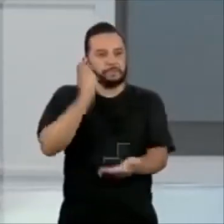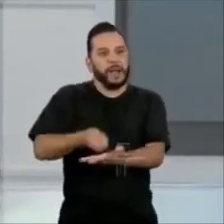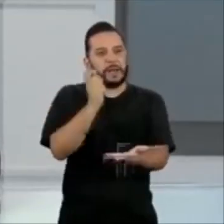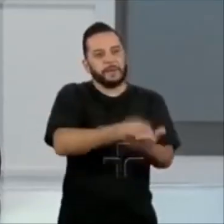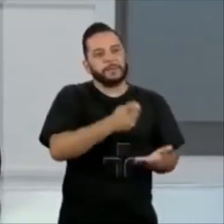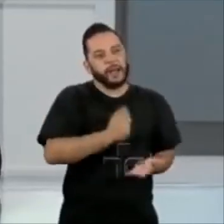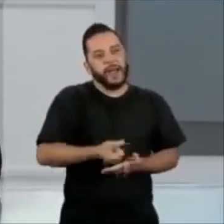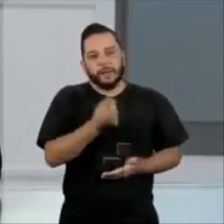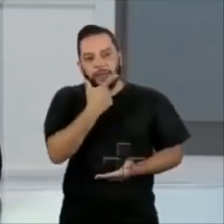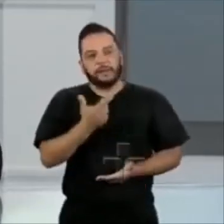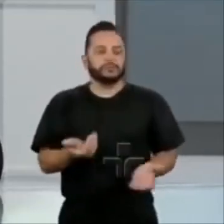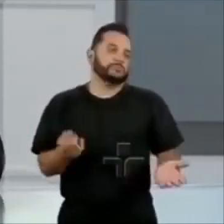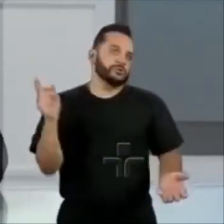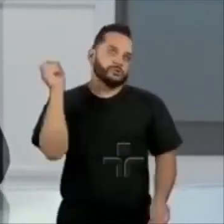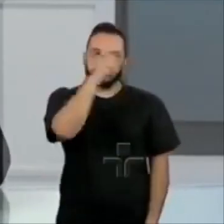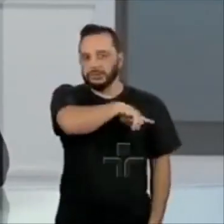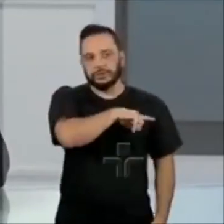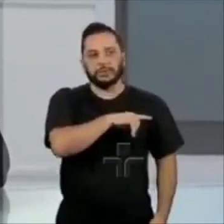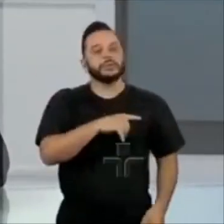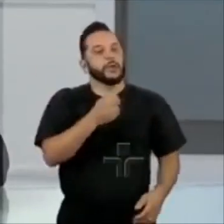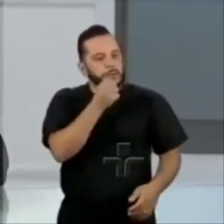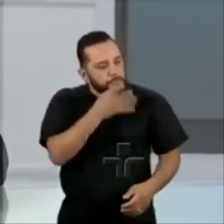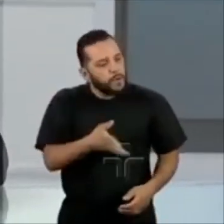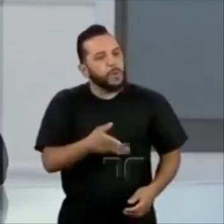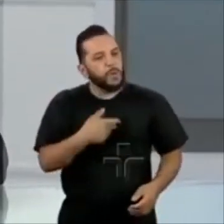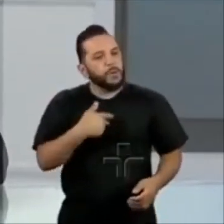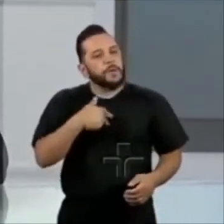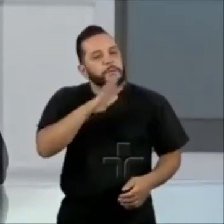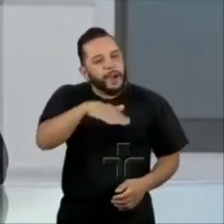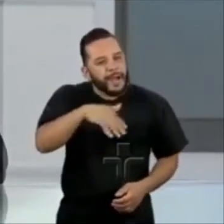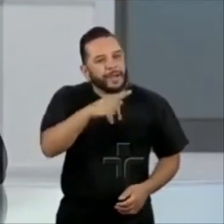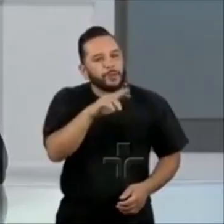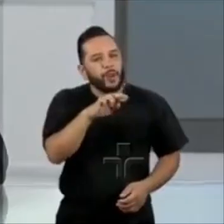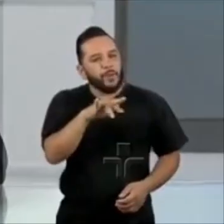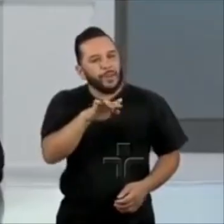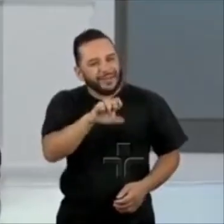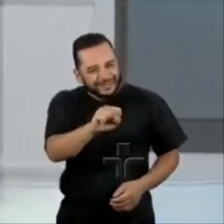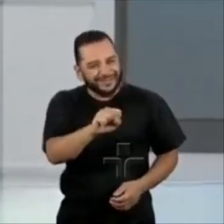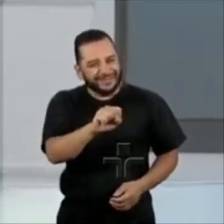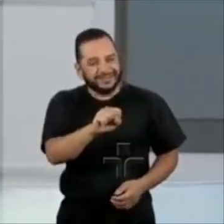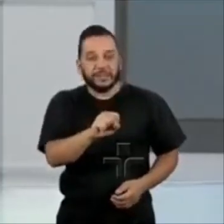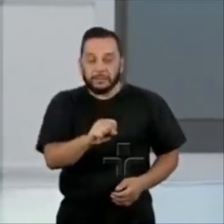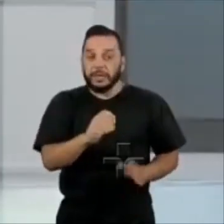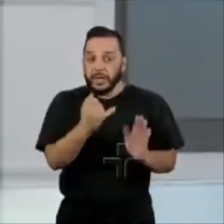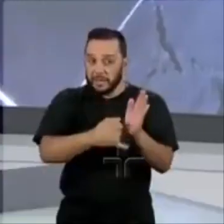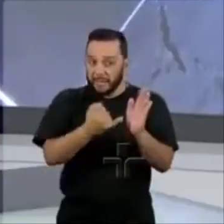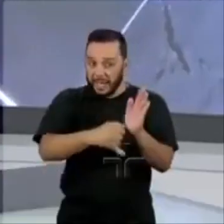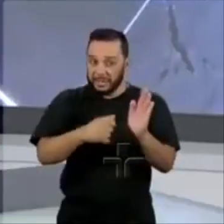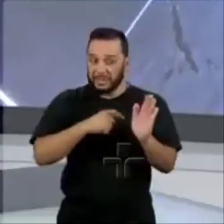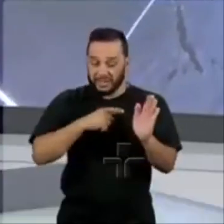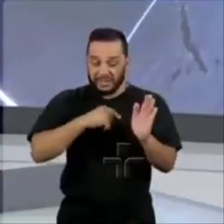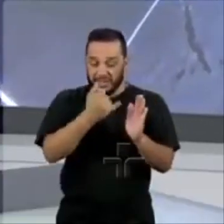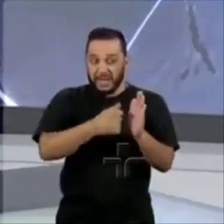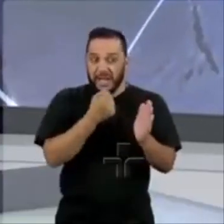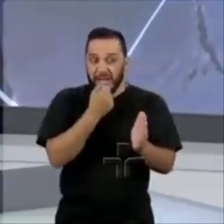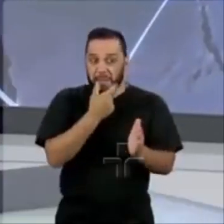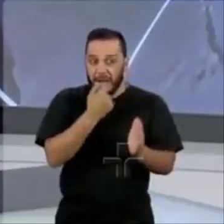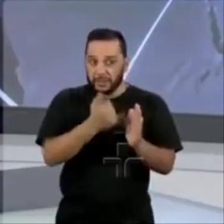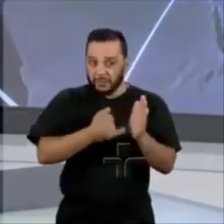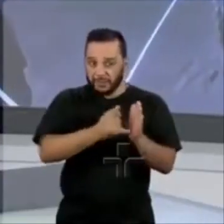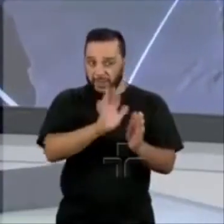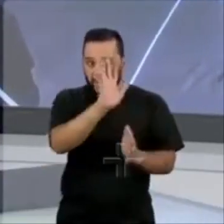a gente cada vez escolhe o incentivo um pouquinho a gente quer dar mas o remédio é altamente taxado e veja estar antes